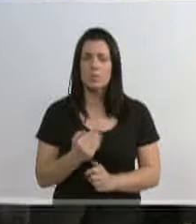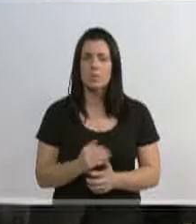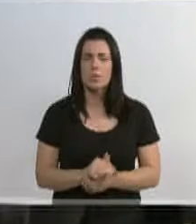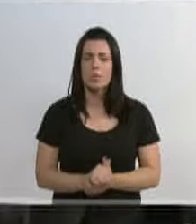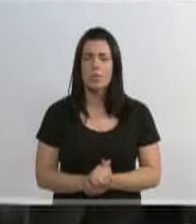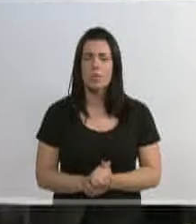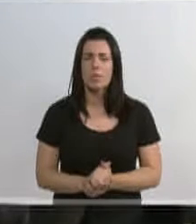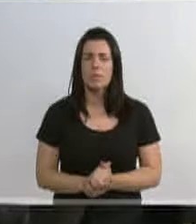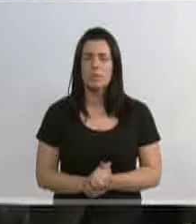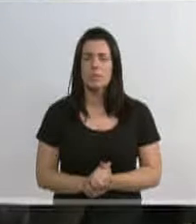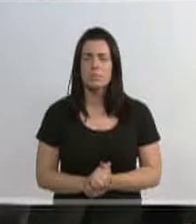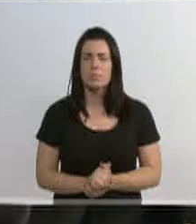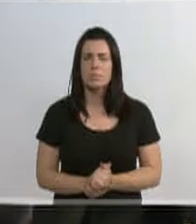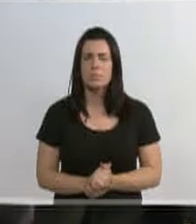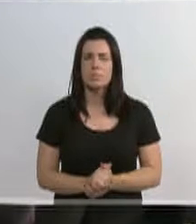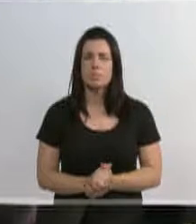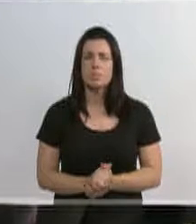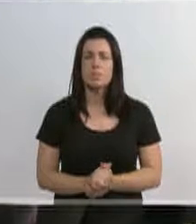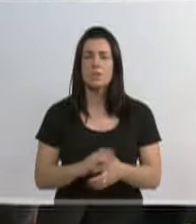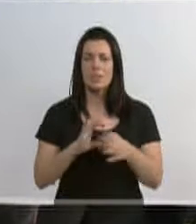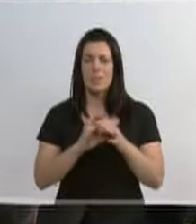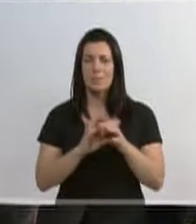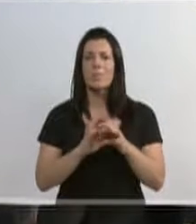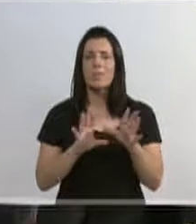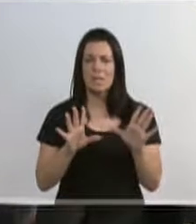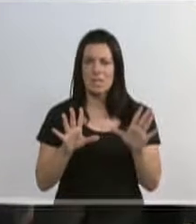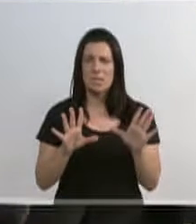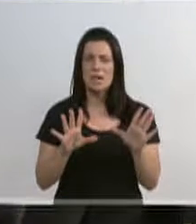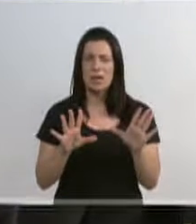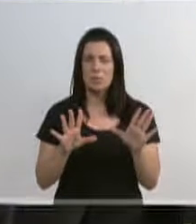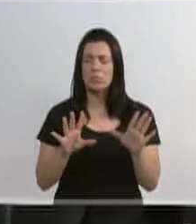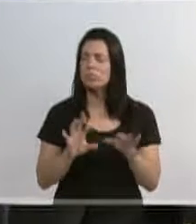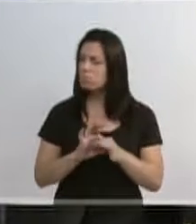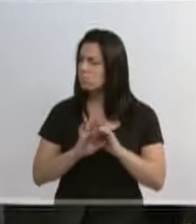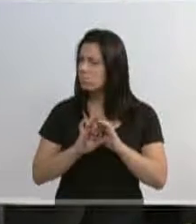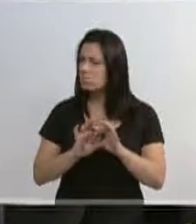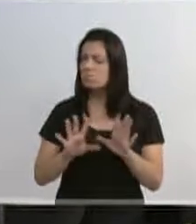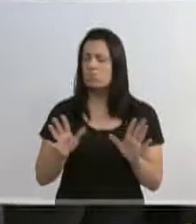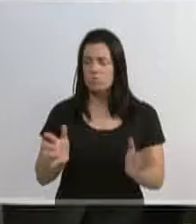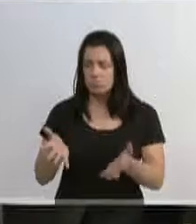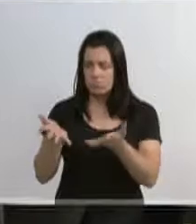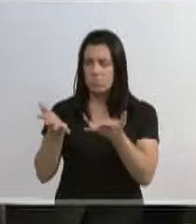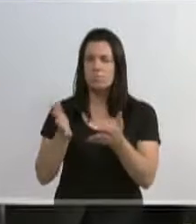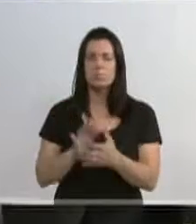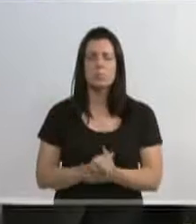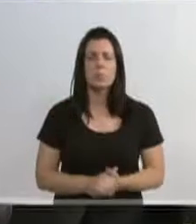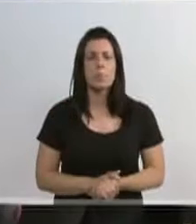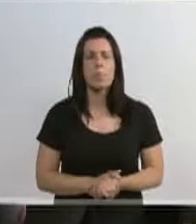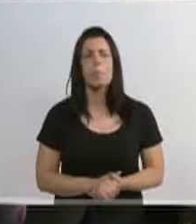a sua liberação do plenário. Está liberado, vereador, pela mesa.